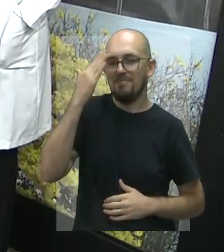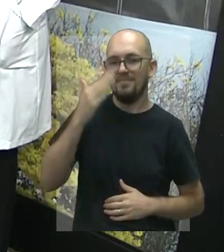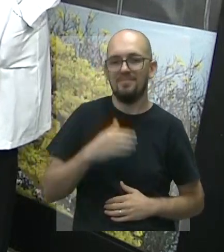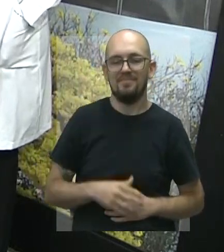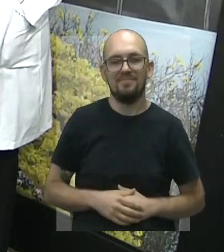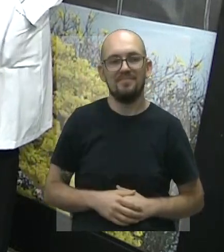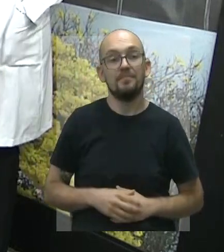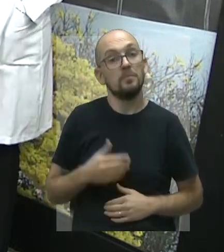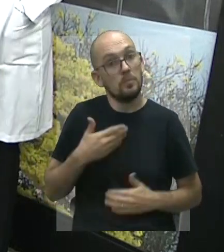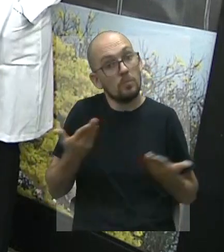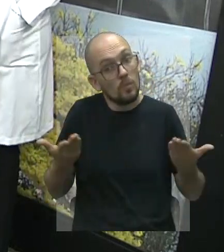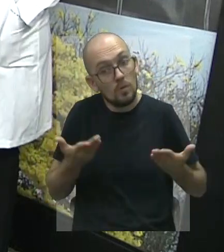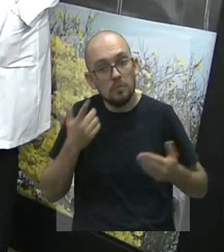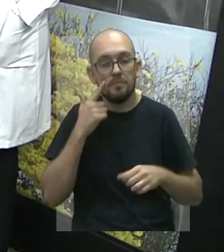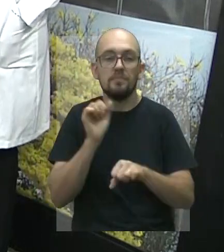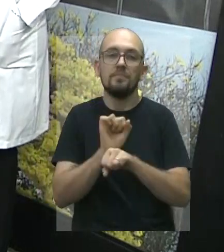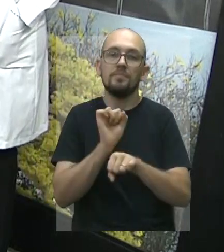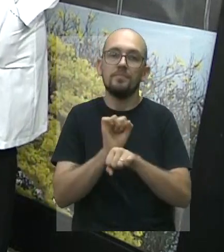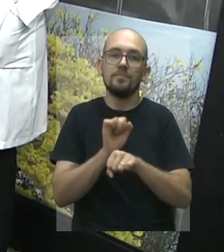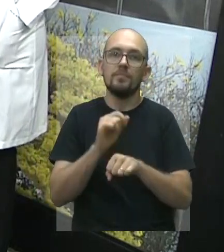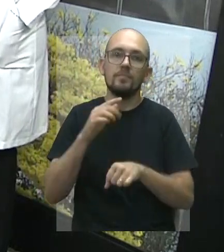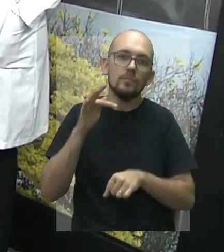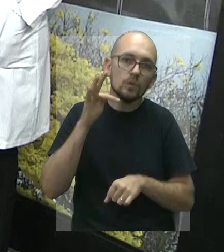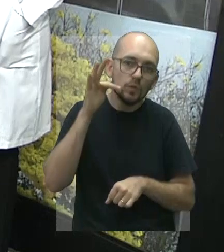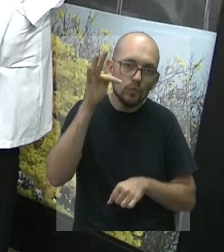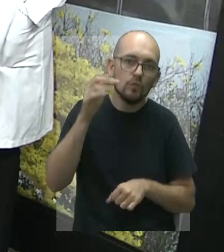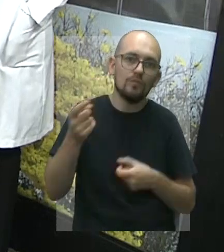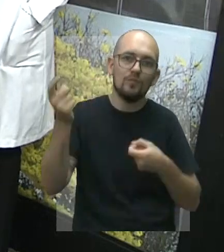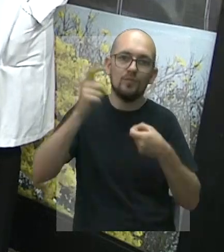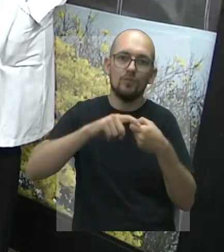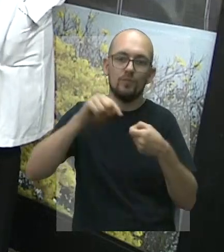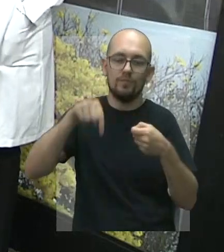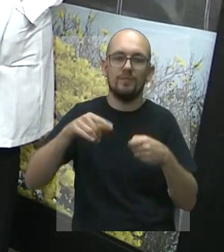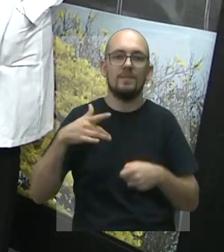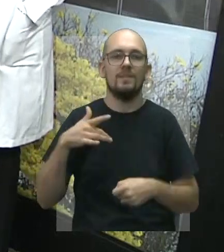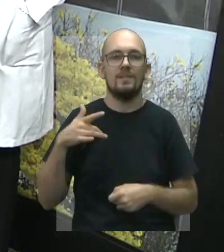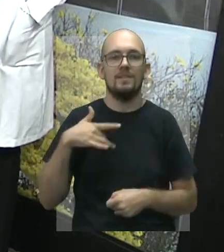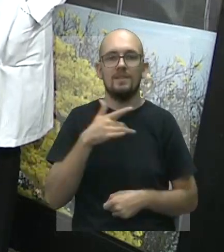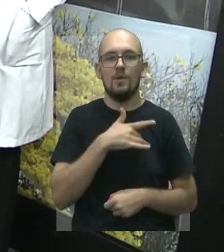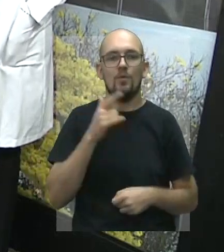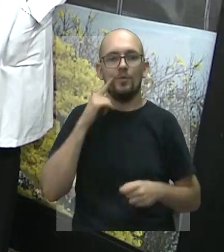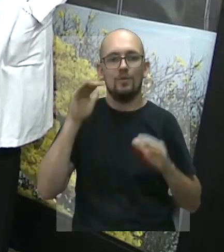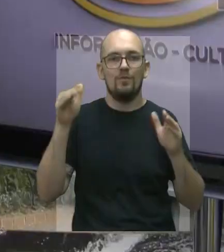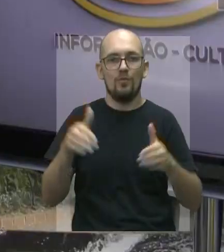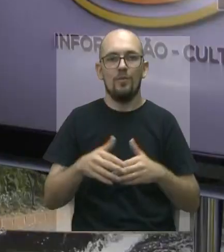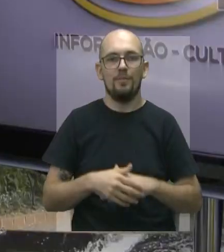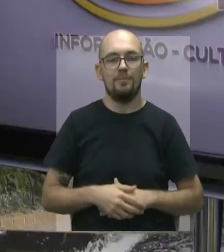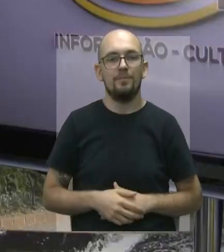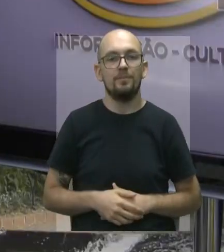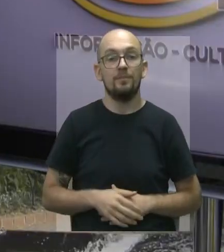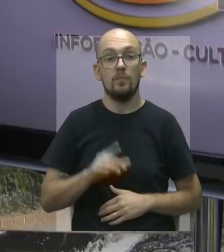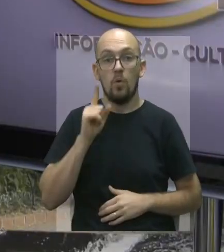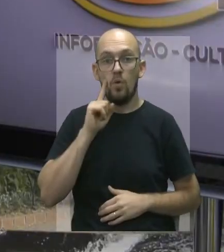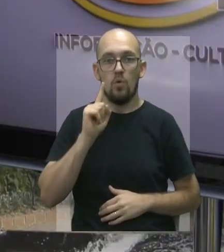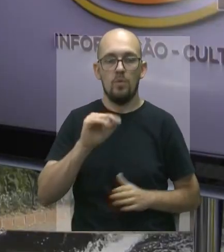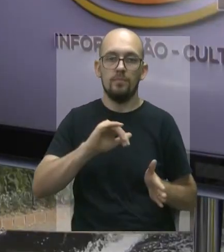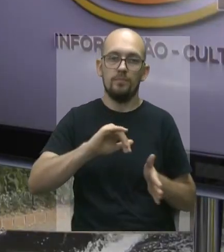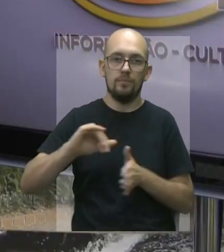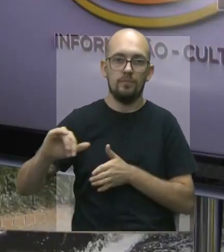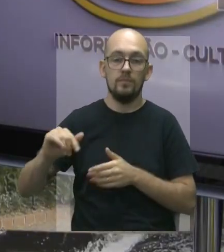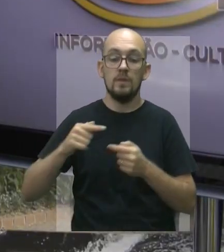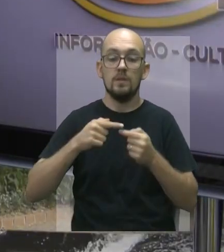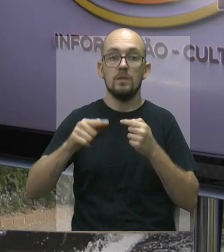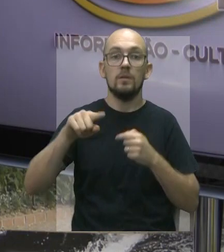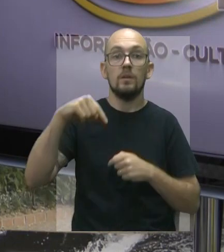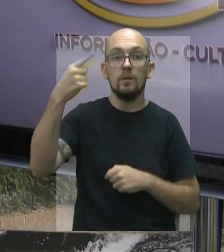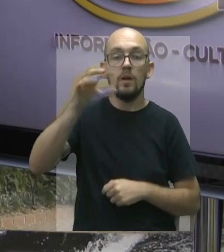Bom, a gente espera contar, inclusive, em outras participações no nosso quadro Saúde em Foco. E olha só, na semana que vem, a